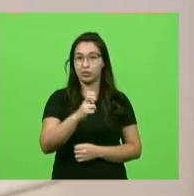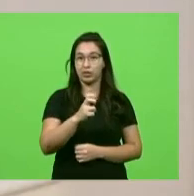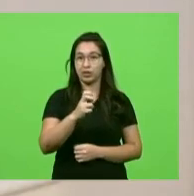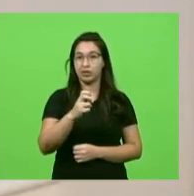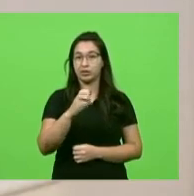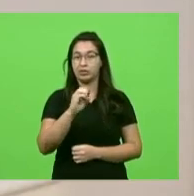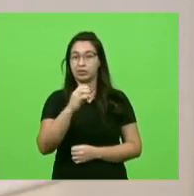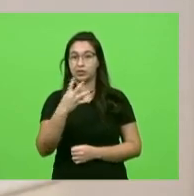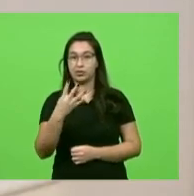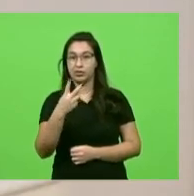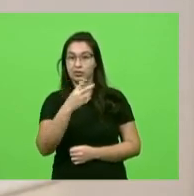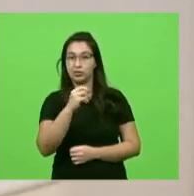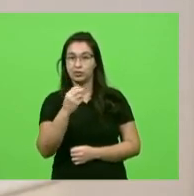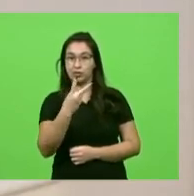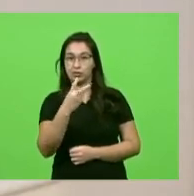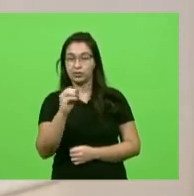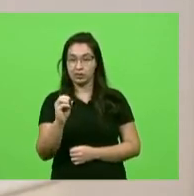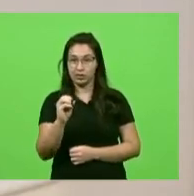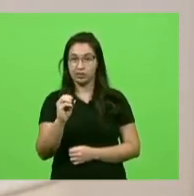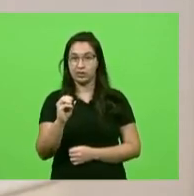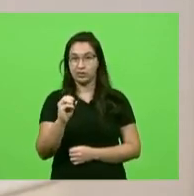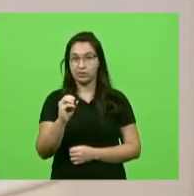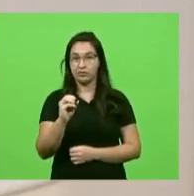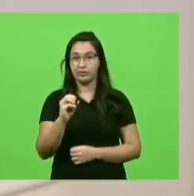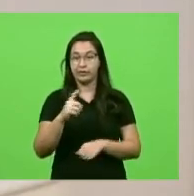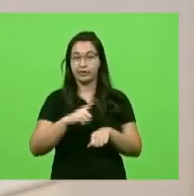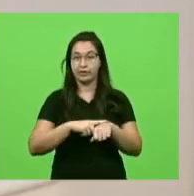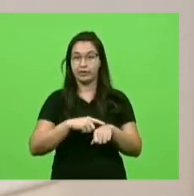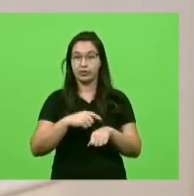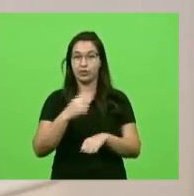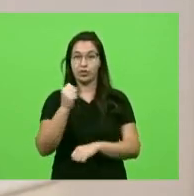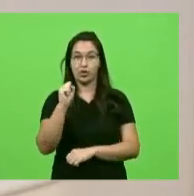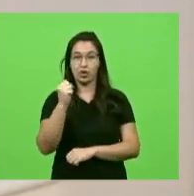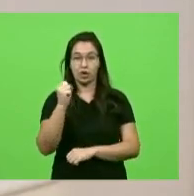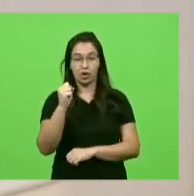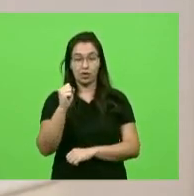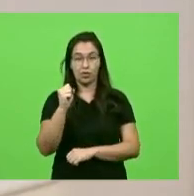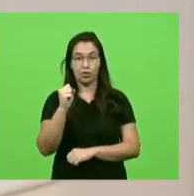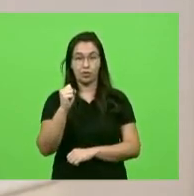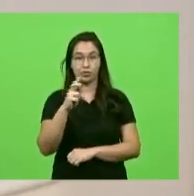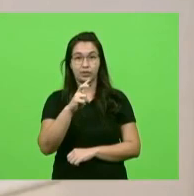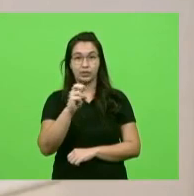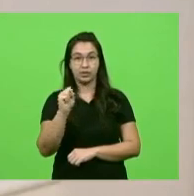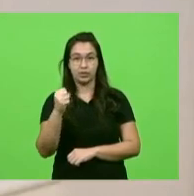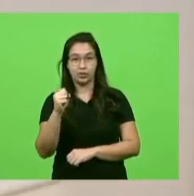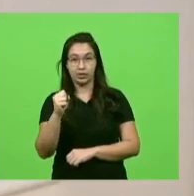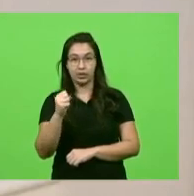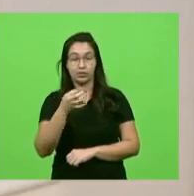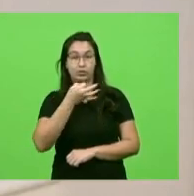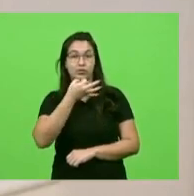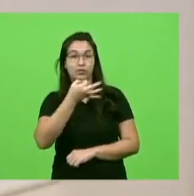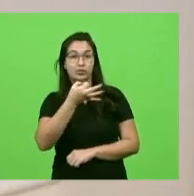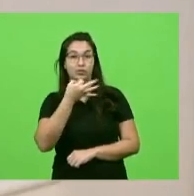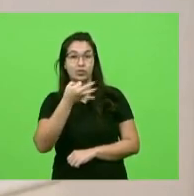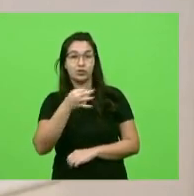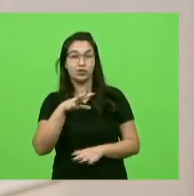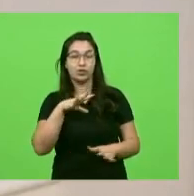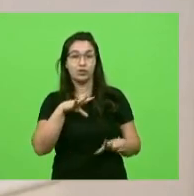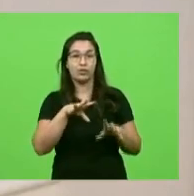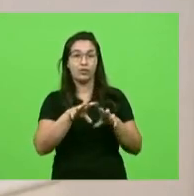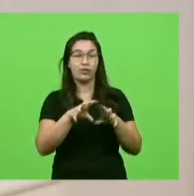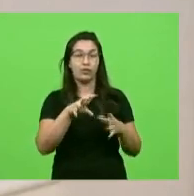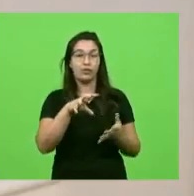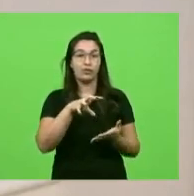de 17/4/2020, às 20h58, sugeriu a formação de uma comissão de